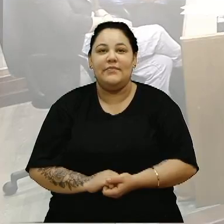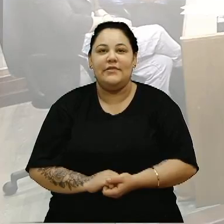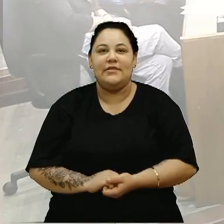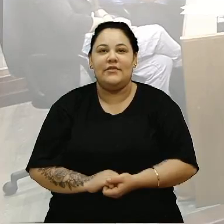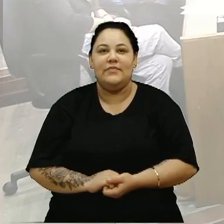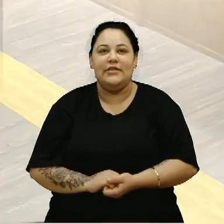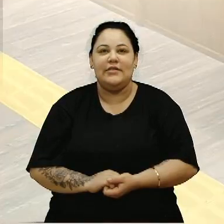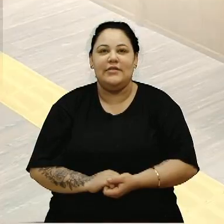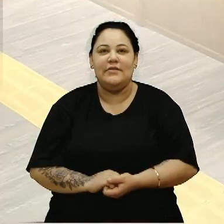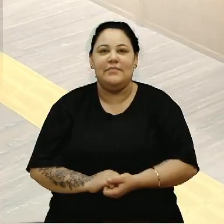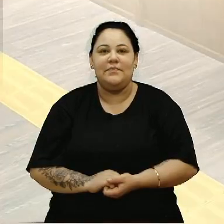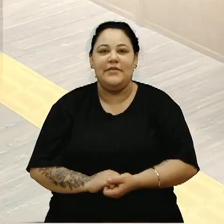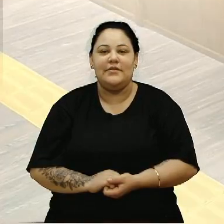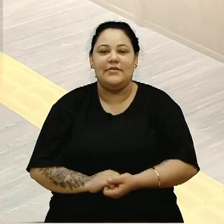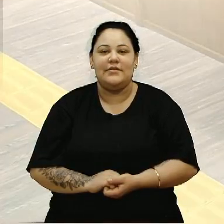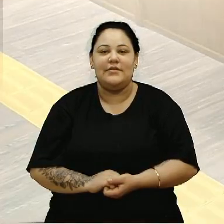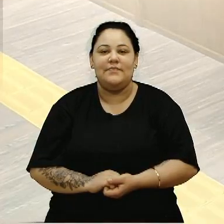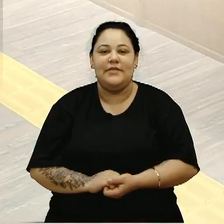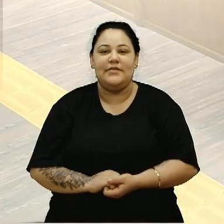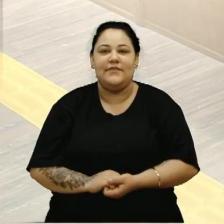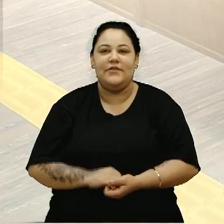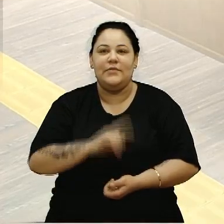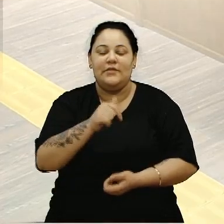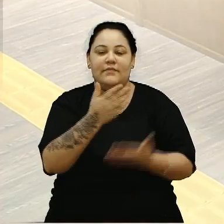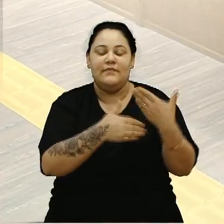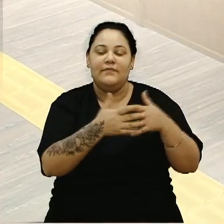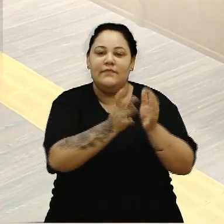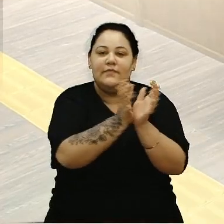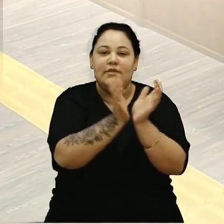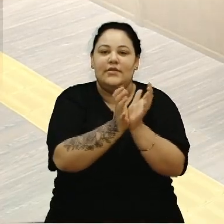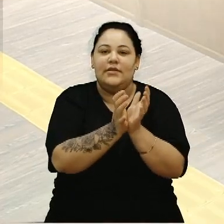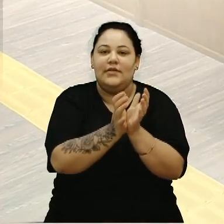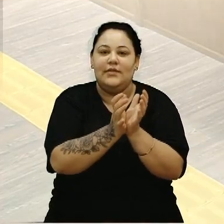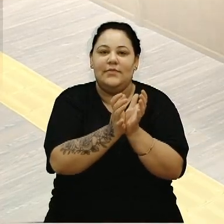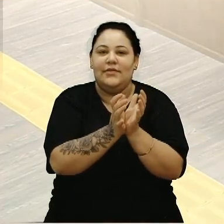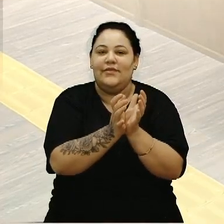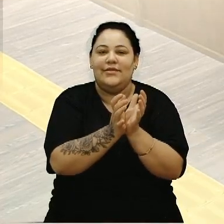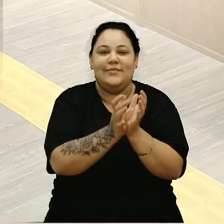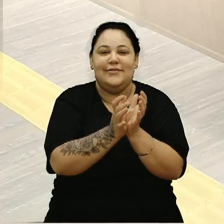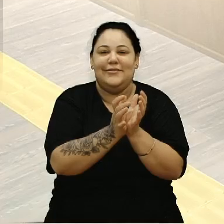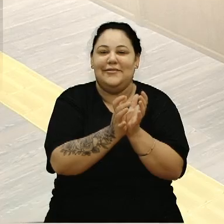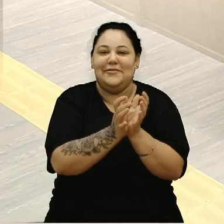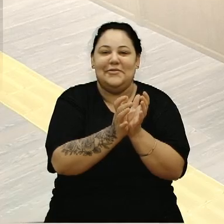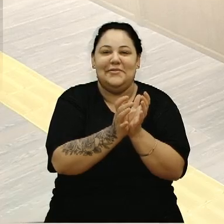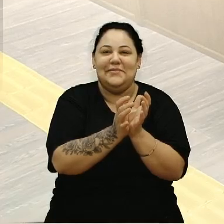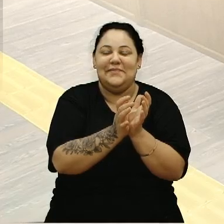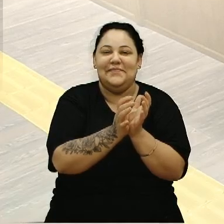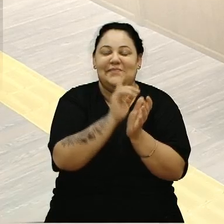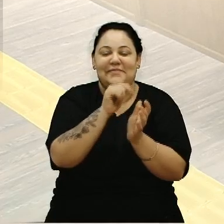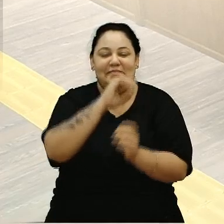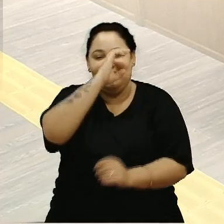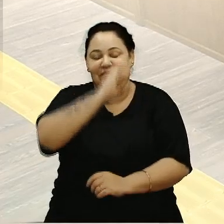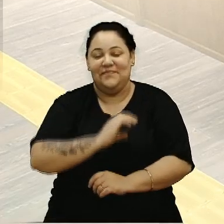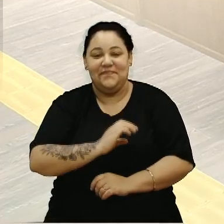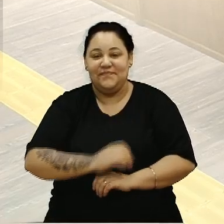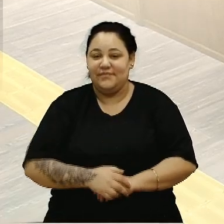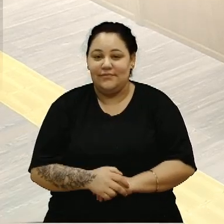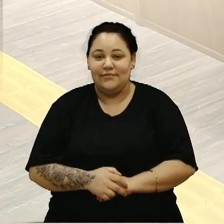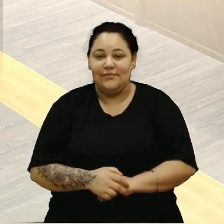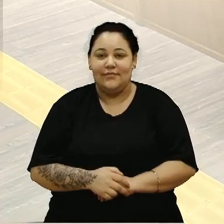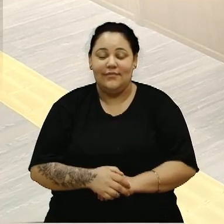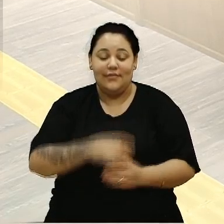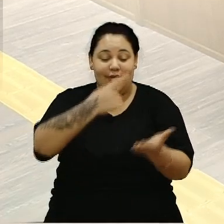Senhora presidente, nobres colegas, eu não pude estar presente naquela reunião porque tinha um